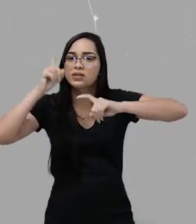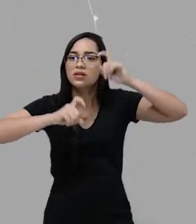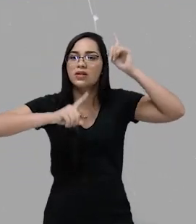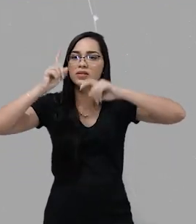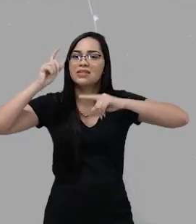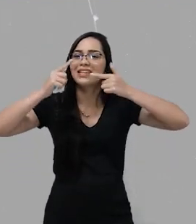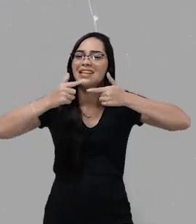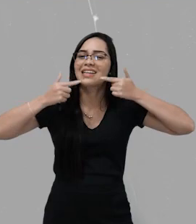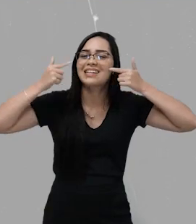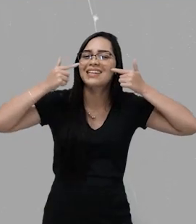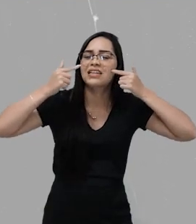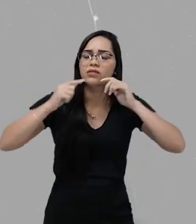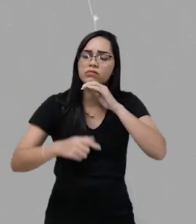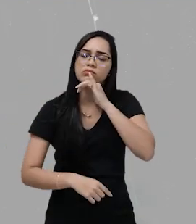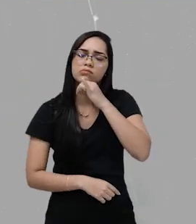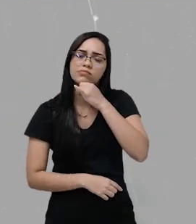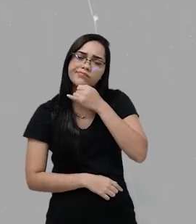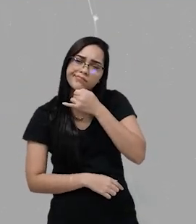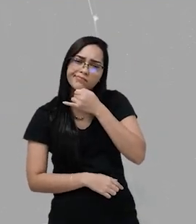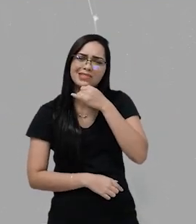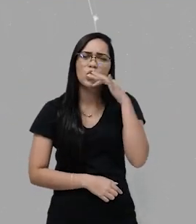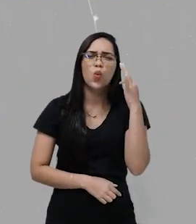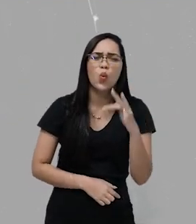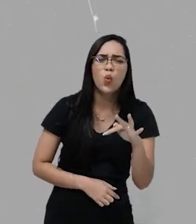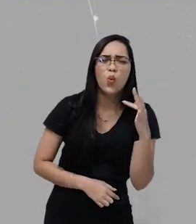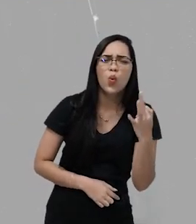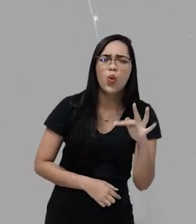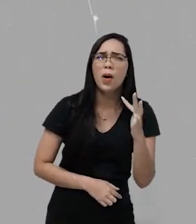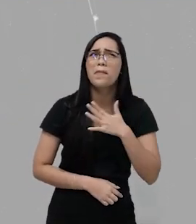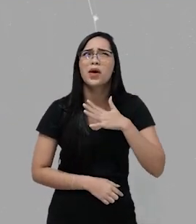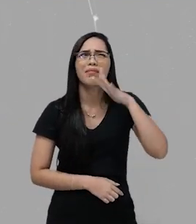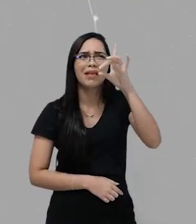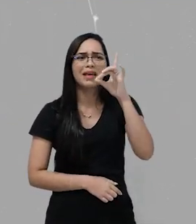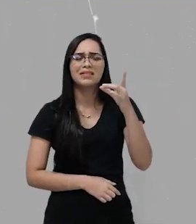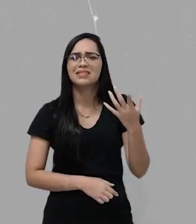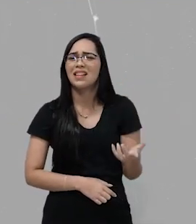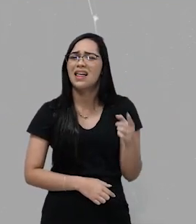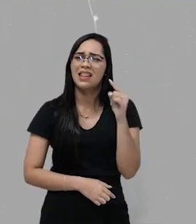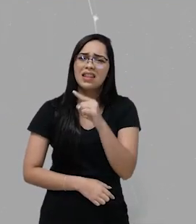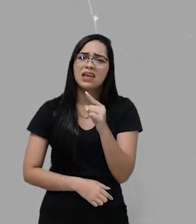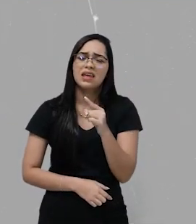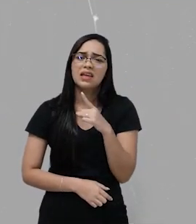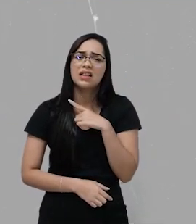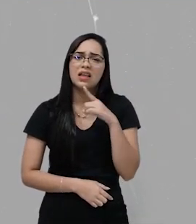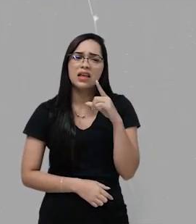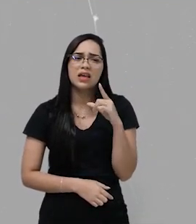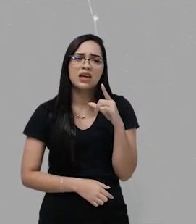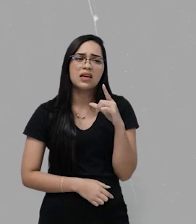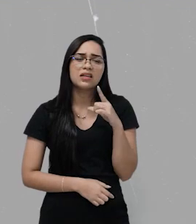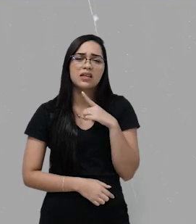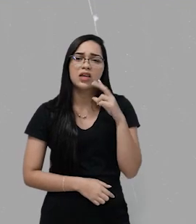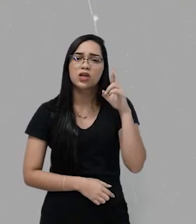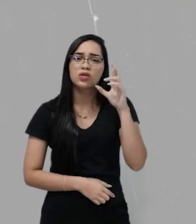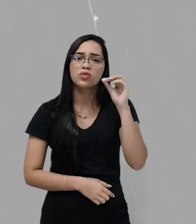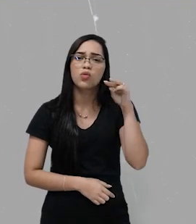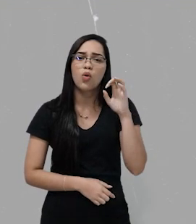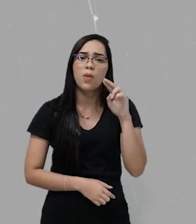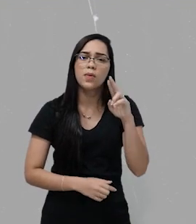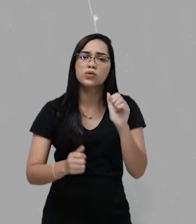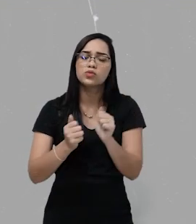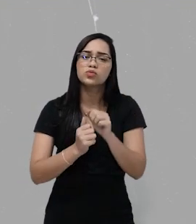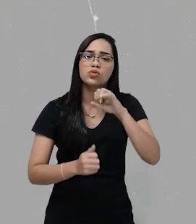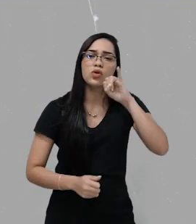de alegria, de tristeza, de dor, meu Deus, aquela cena lá do Shakespeare, do Romeu